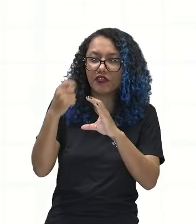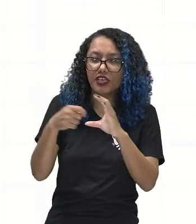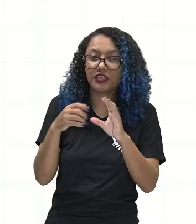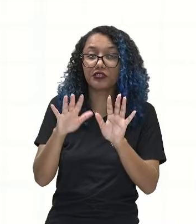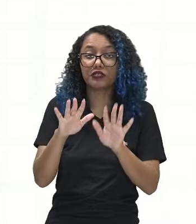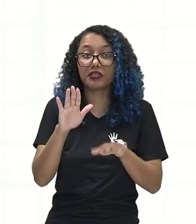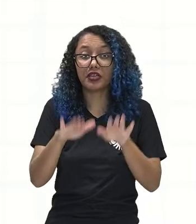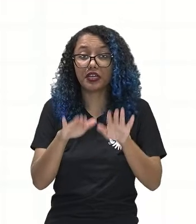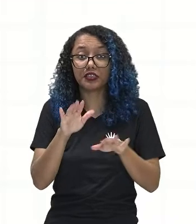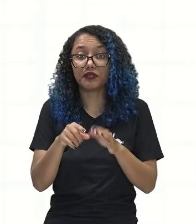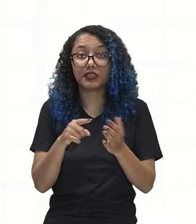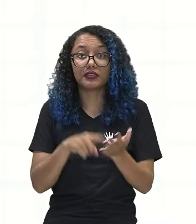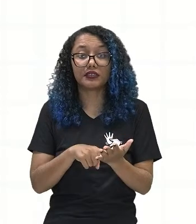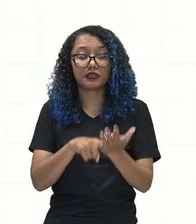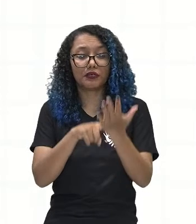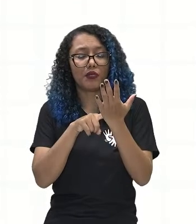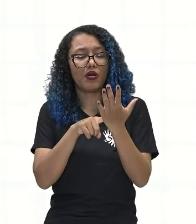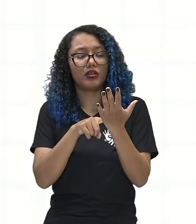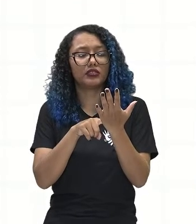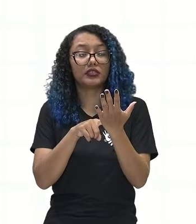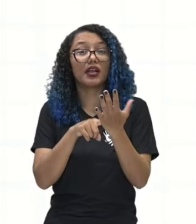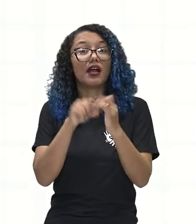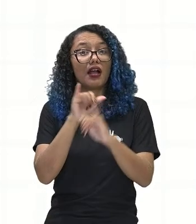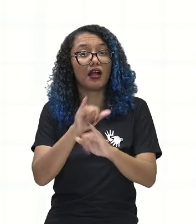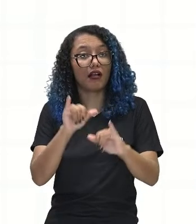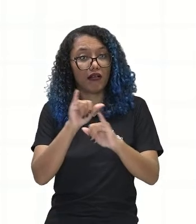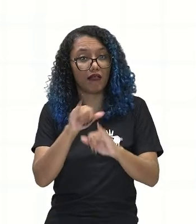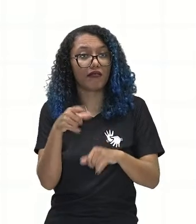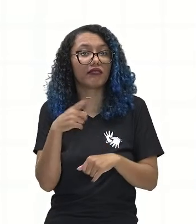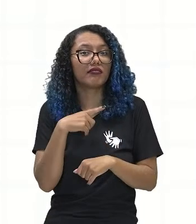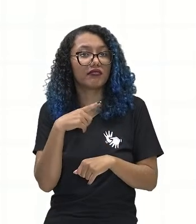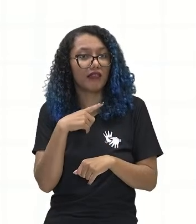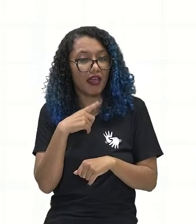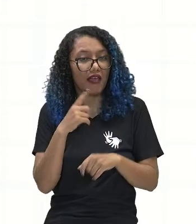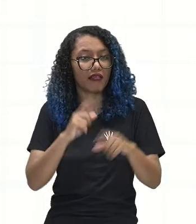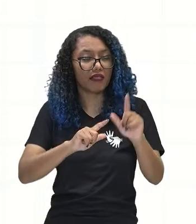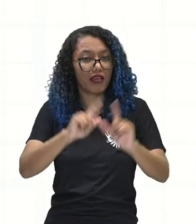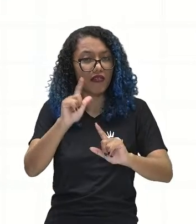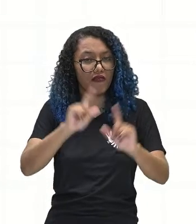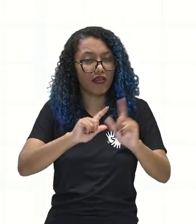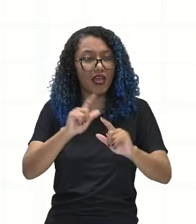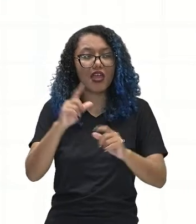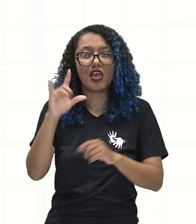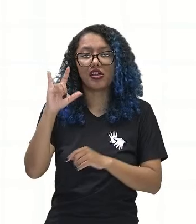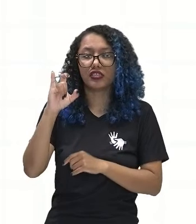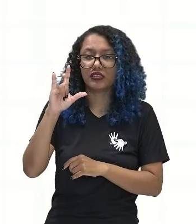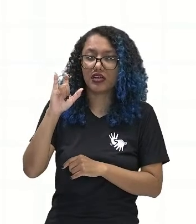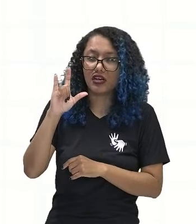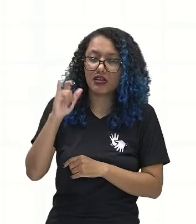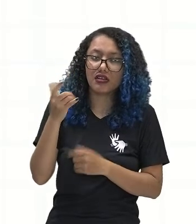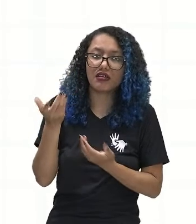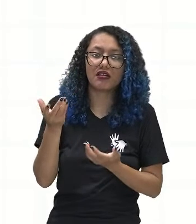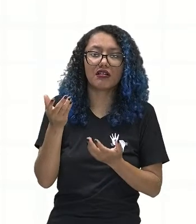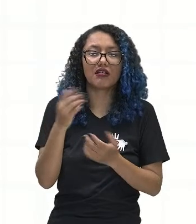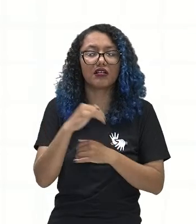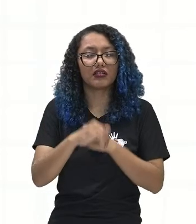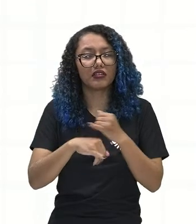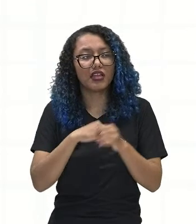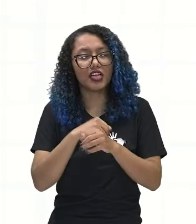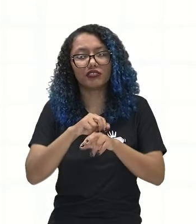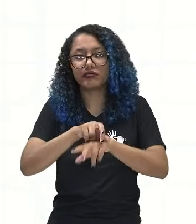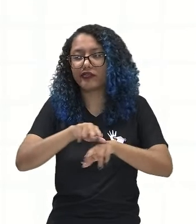repente, aparece anúncios aí, né? Anúncio de TV, anúncio no Instagram, anúncio na internet,